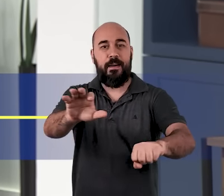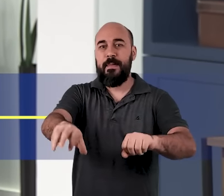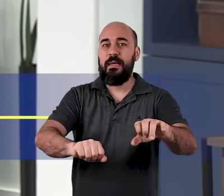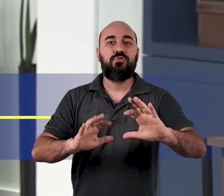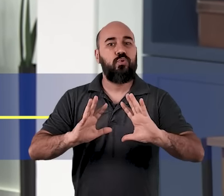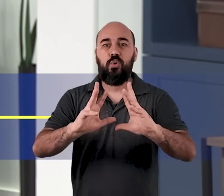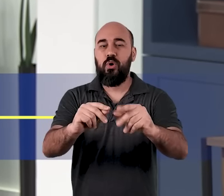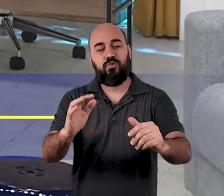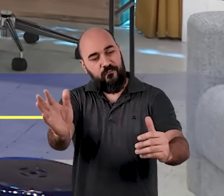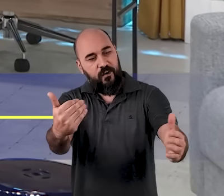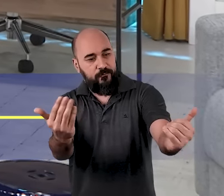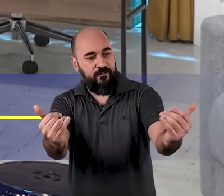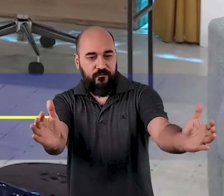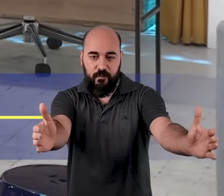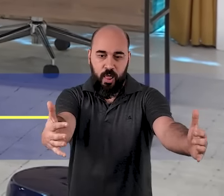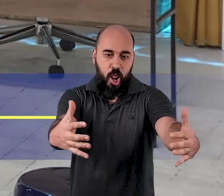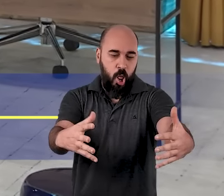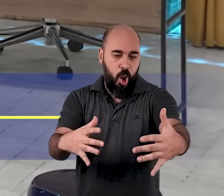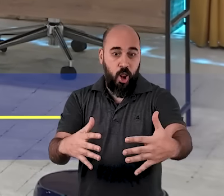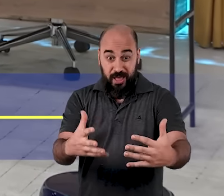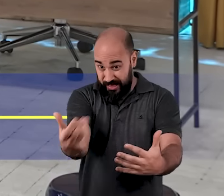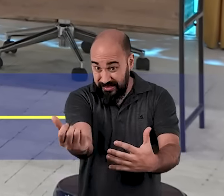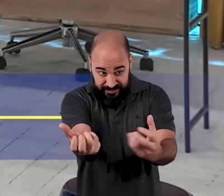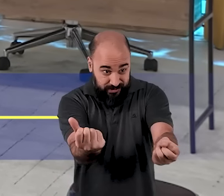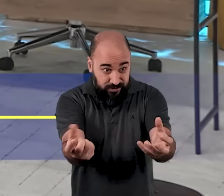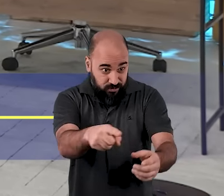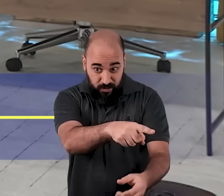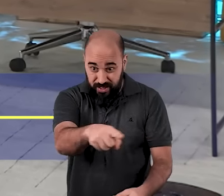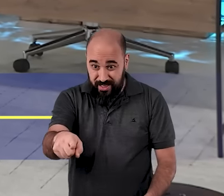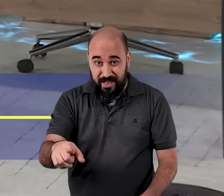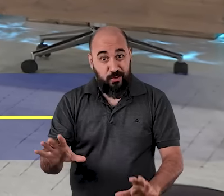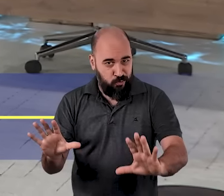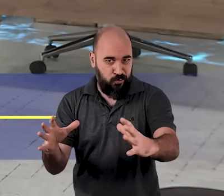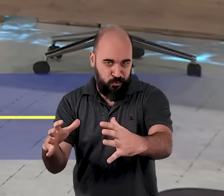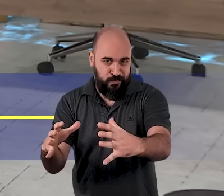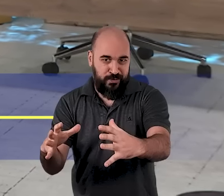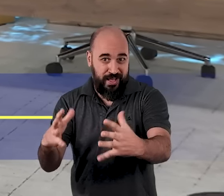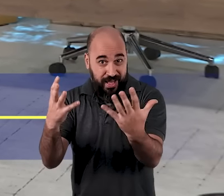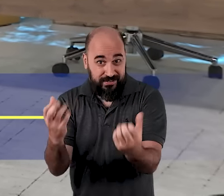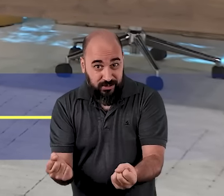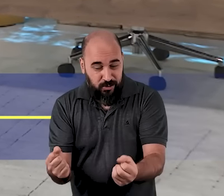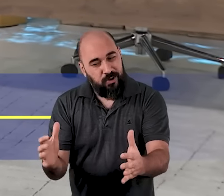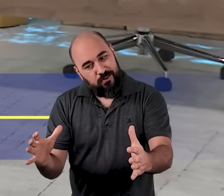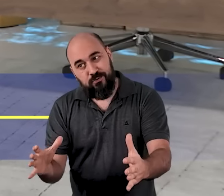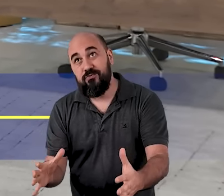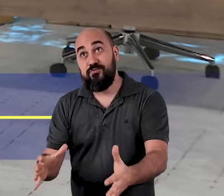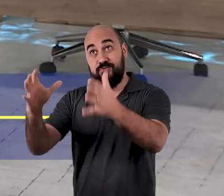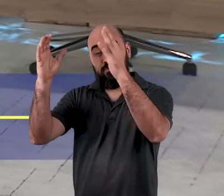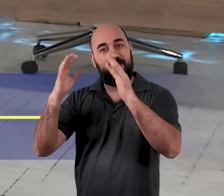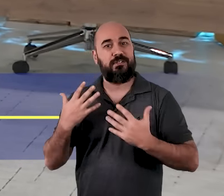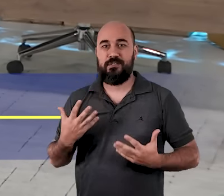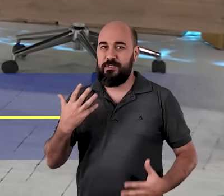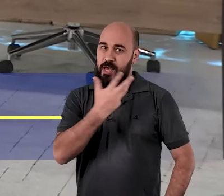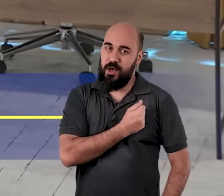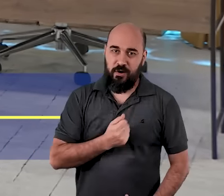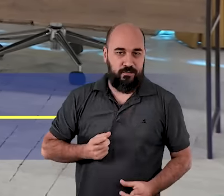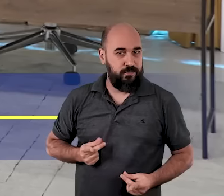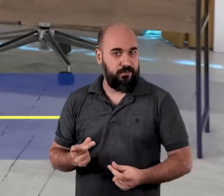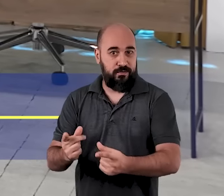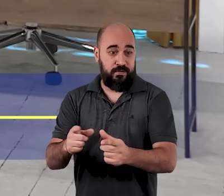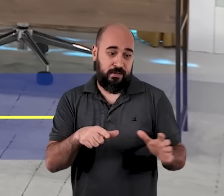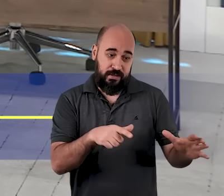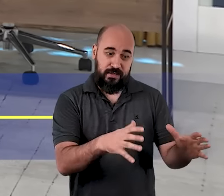igreja. Aqueles que aceitaram seu sacrifício, eles estão eternamente salvos. Aqueles que